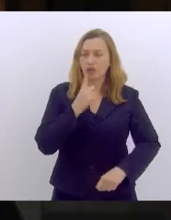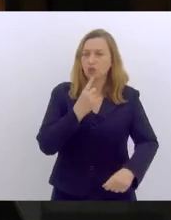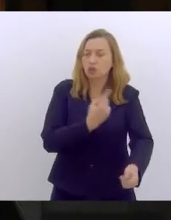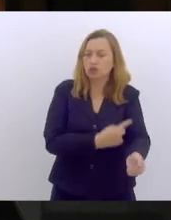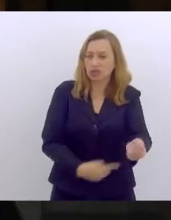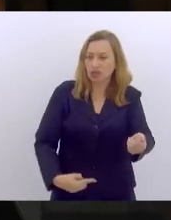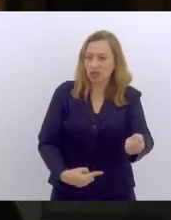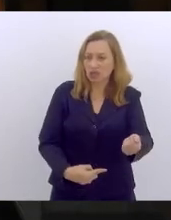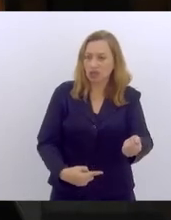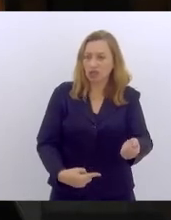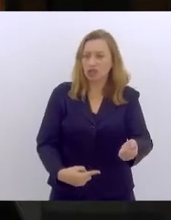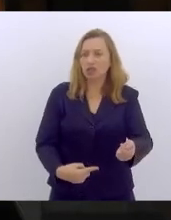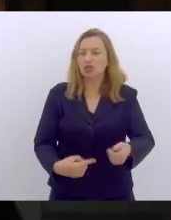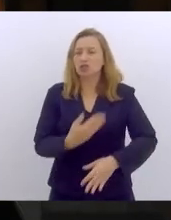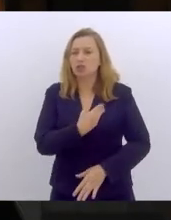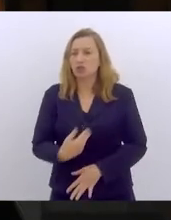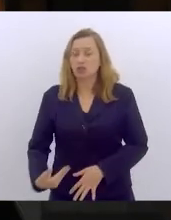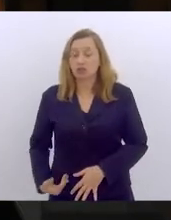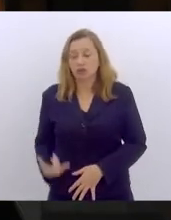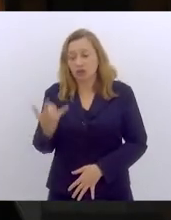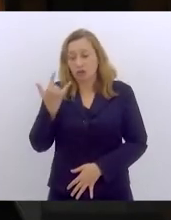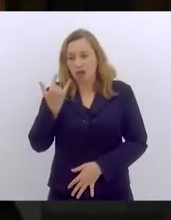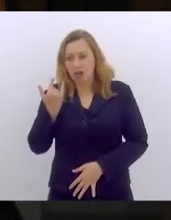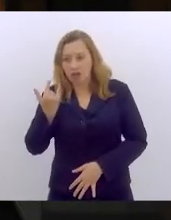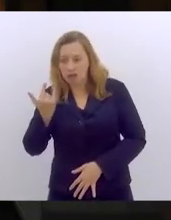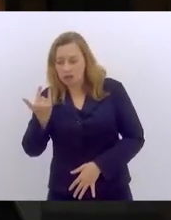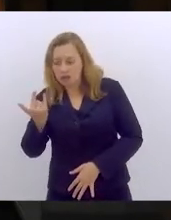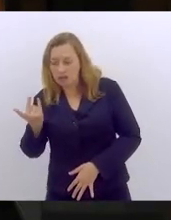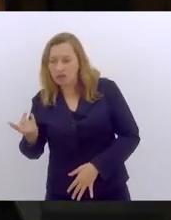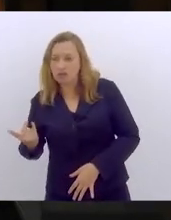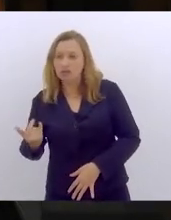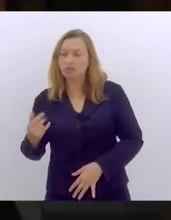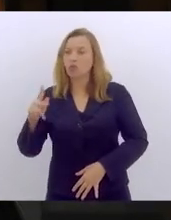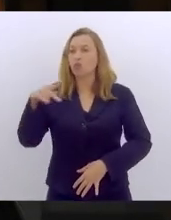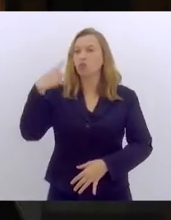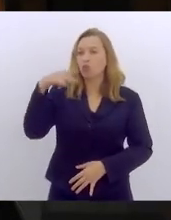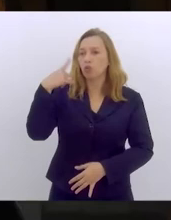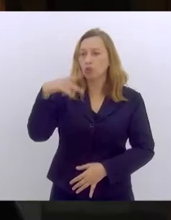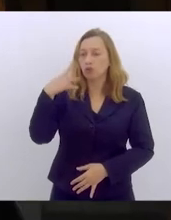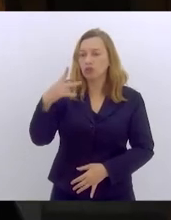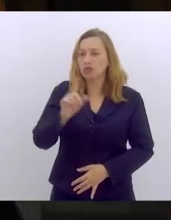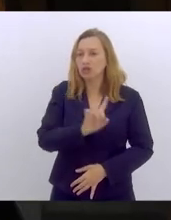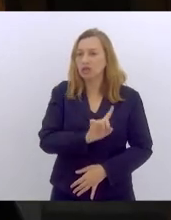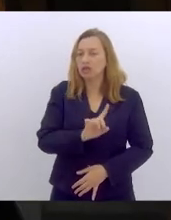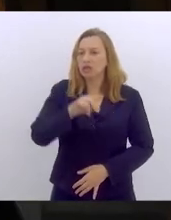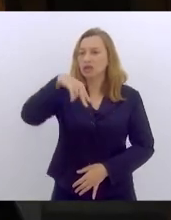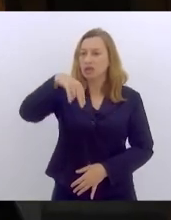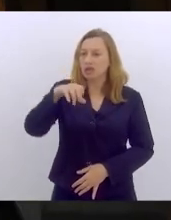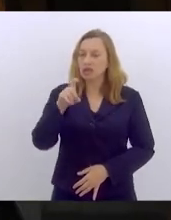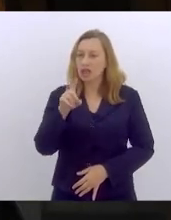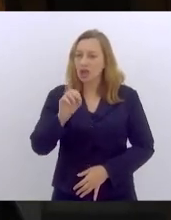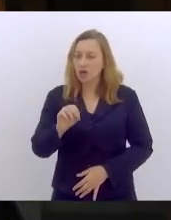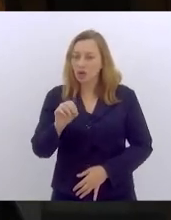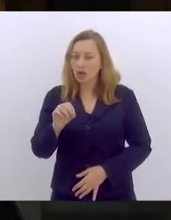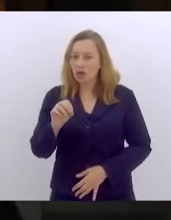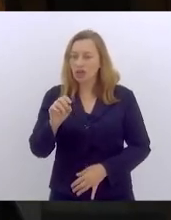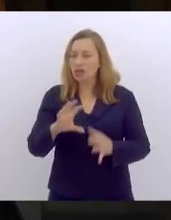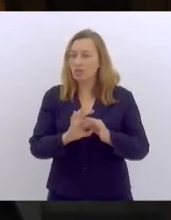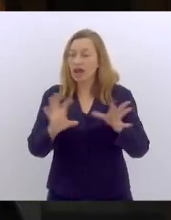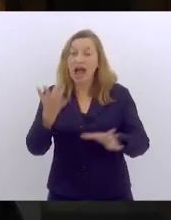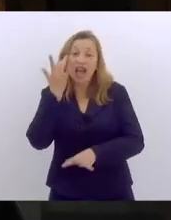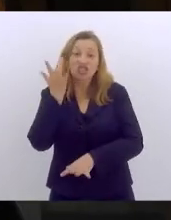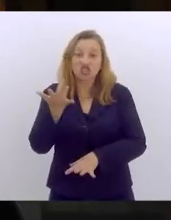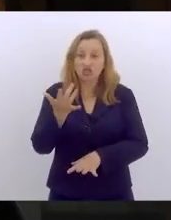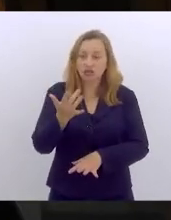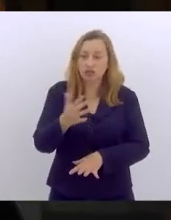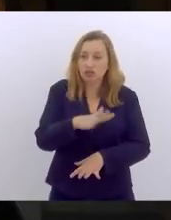governantes que foram seduzidos por políticas neoliberais, achando que o mercado